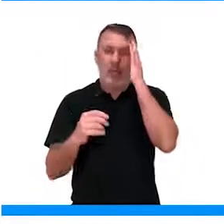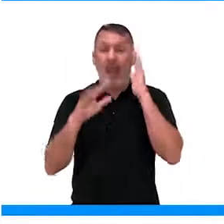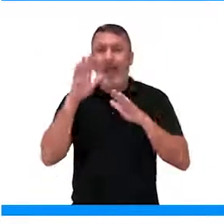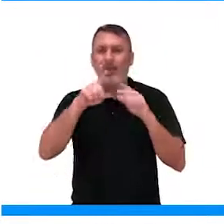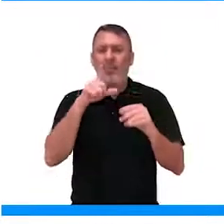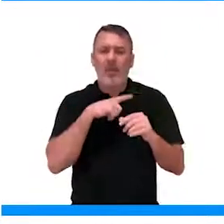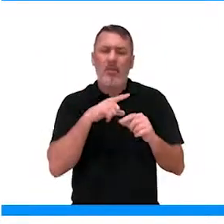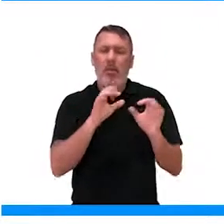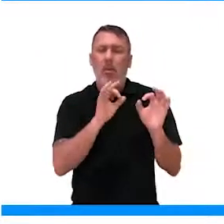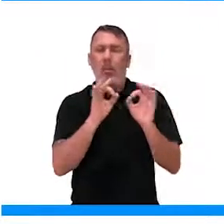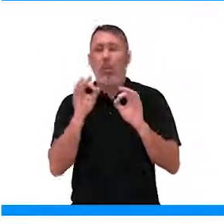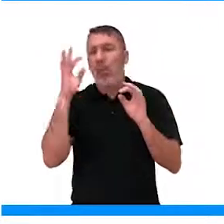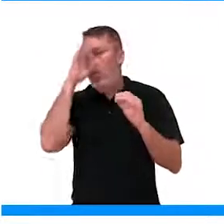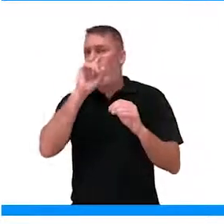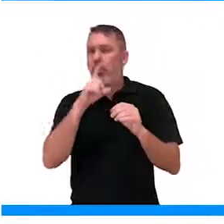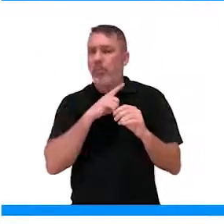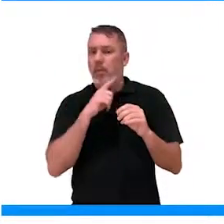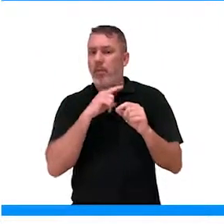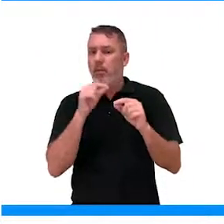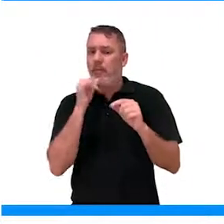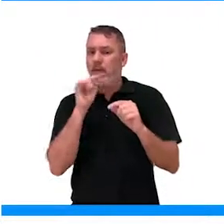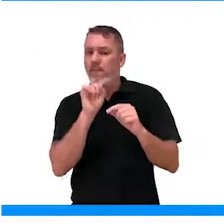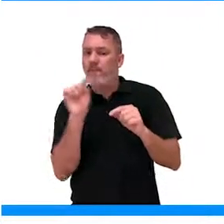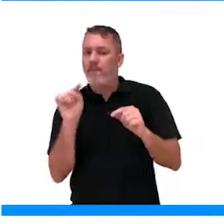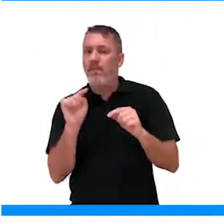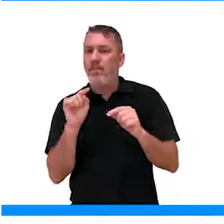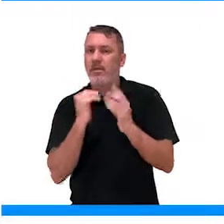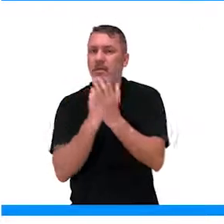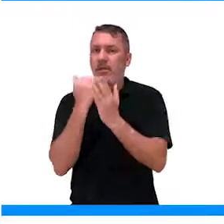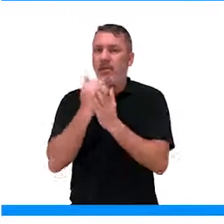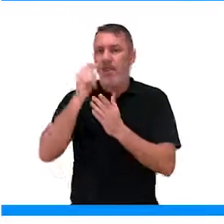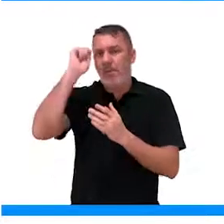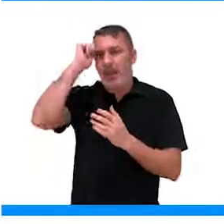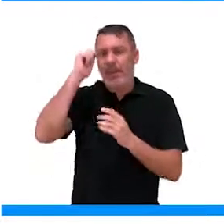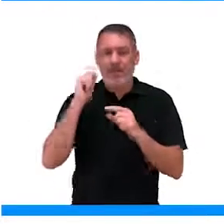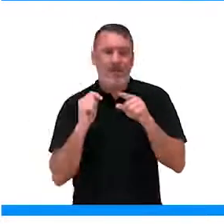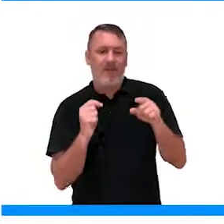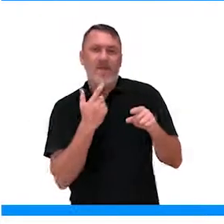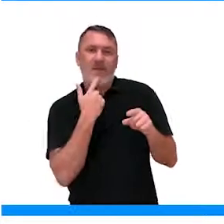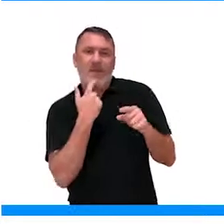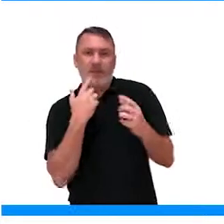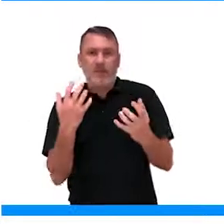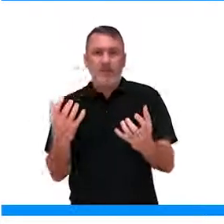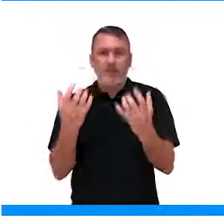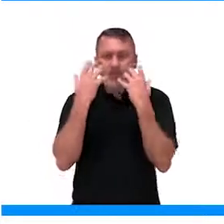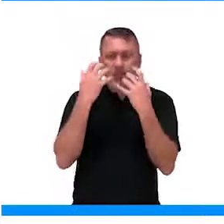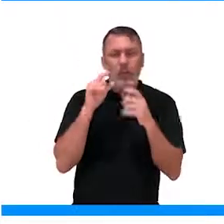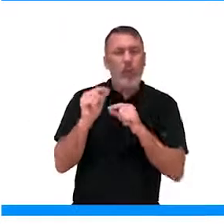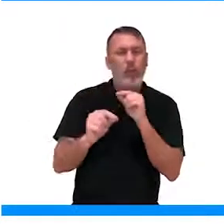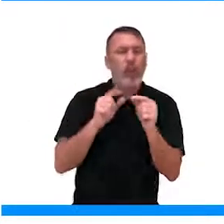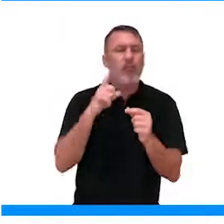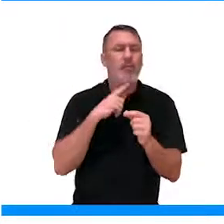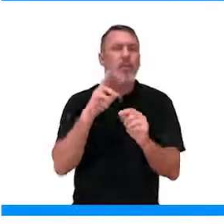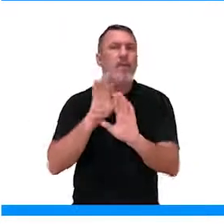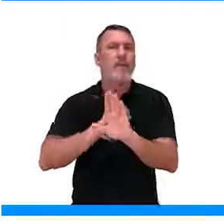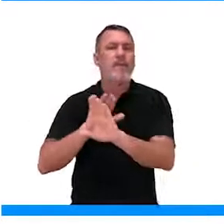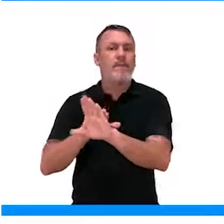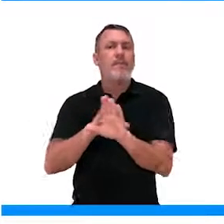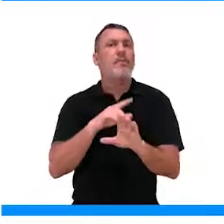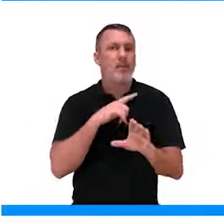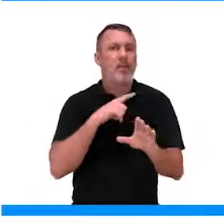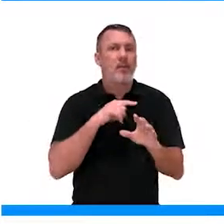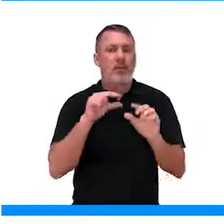ter uma cor preta associando a violência, o vermelho associando a sangue, né? Ou escassez